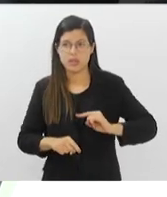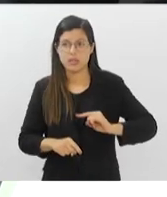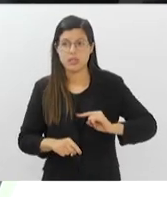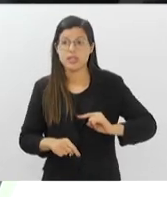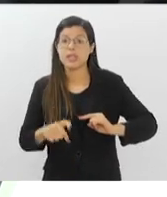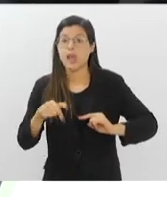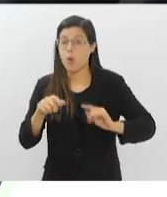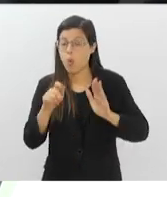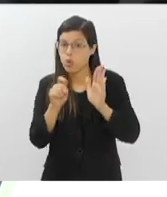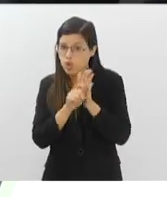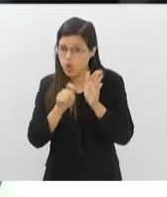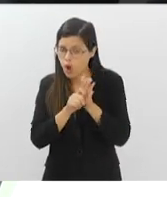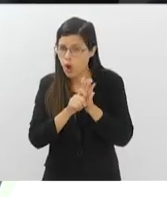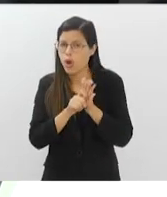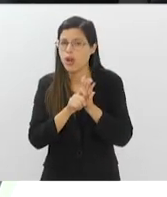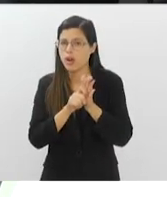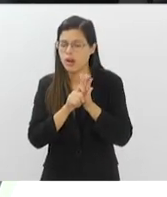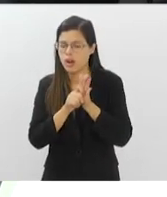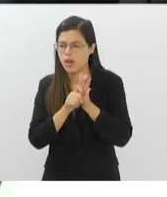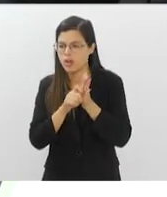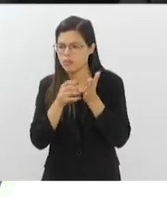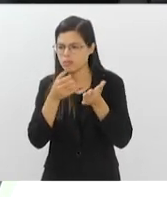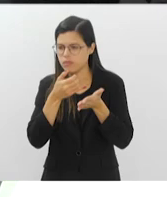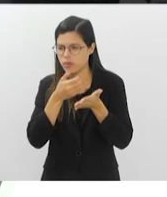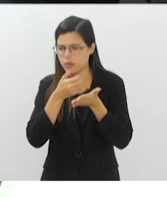droga, com cocaína. Cocaína.